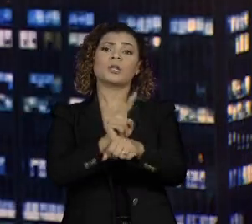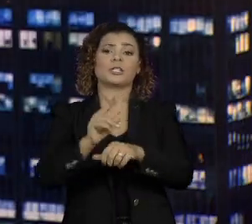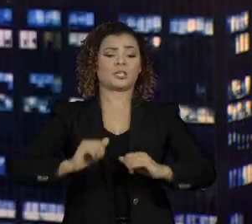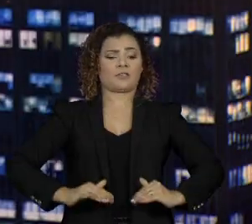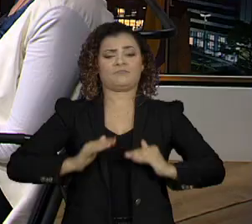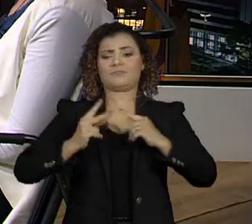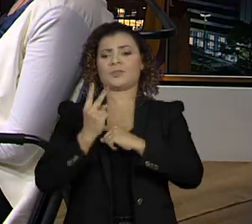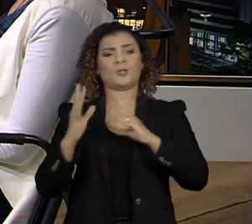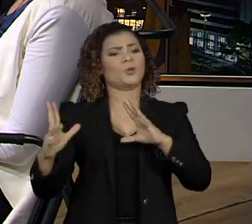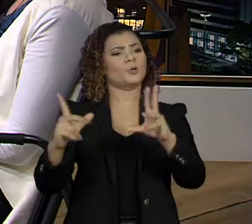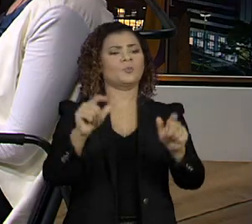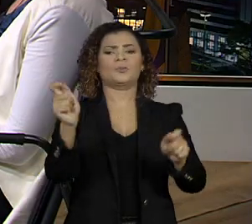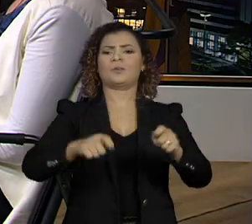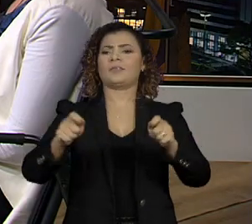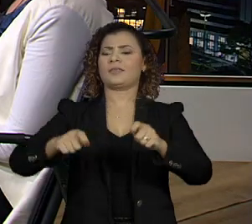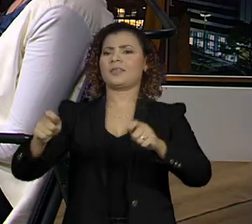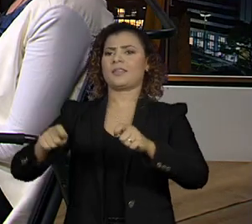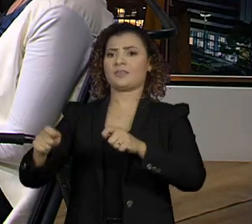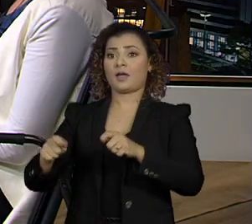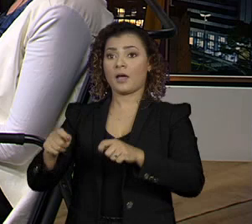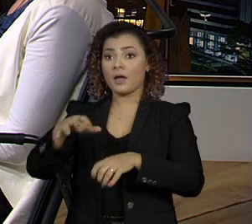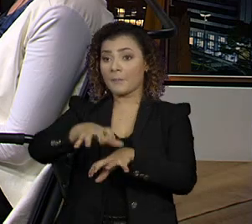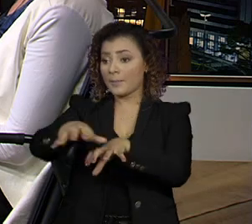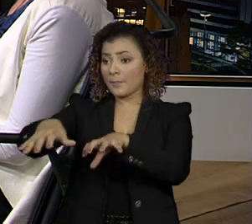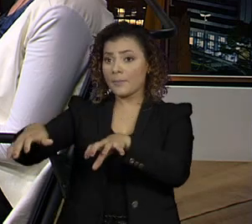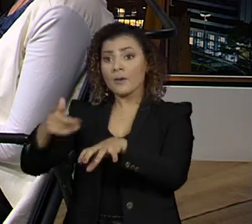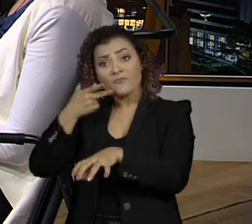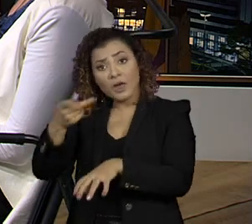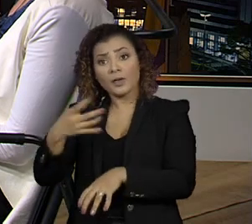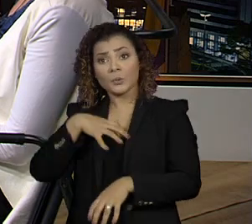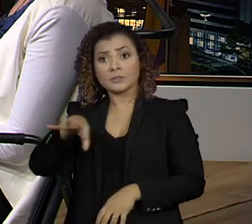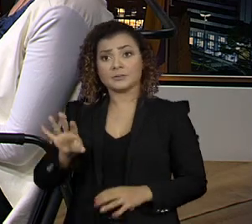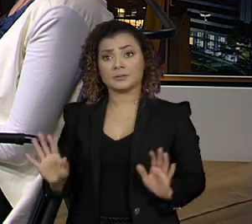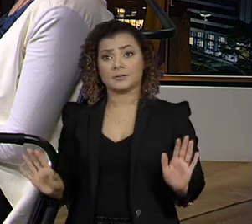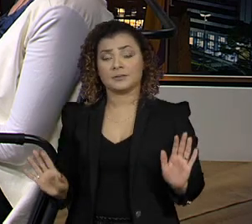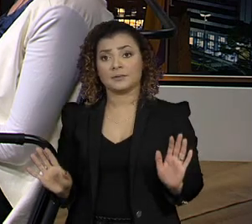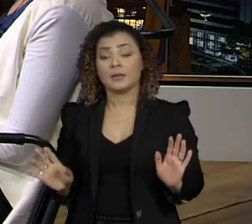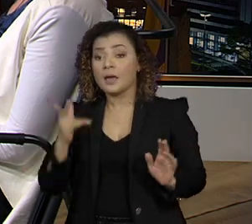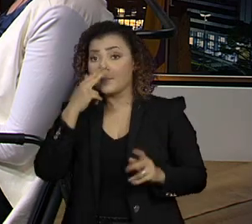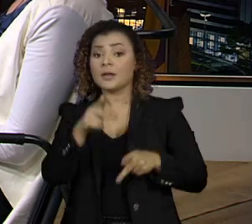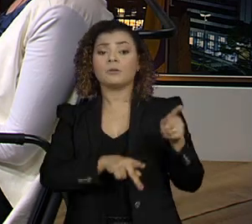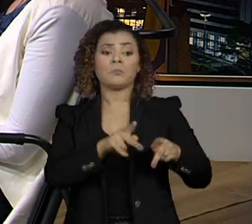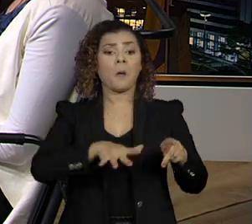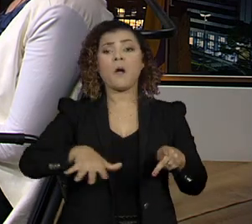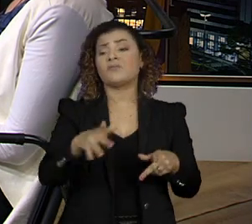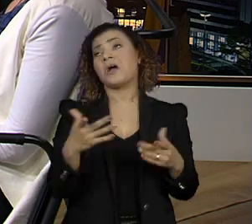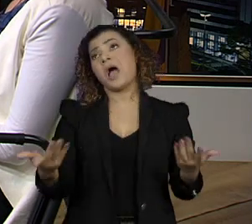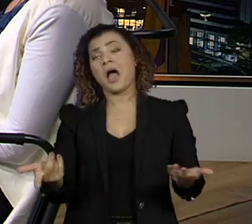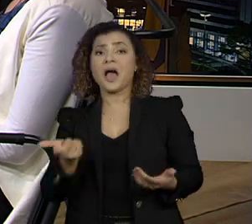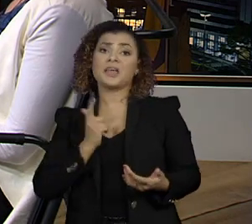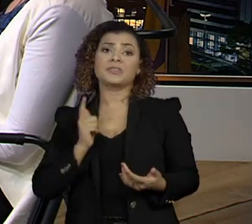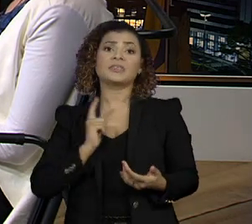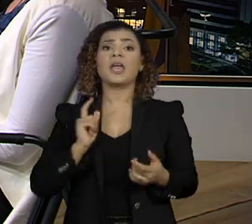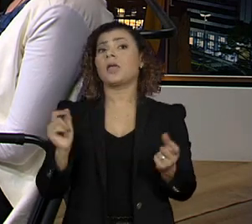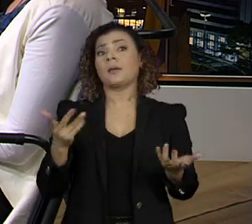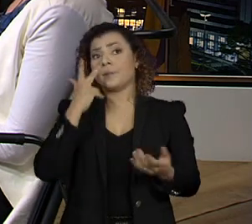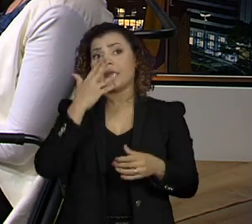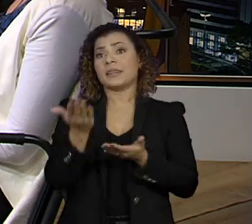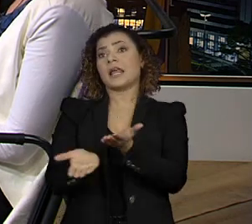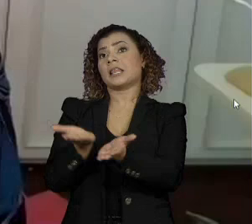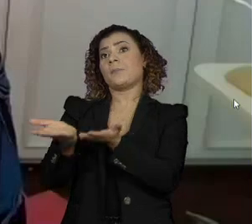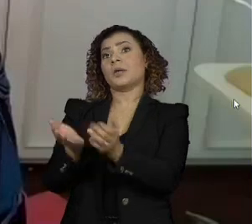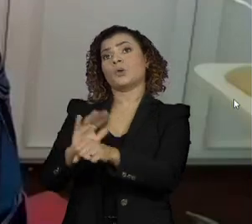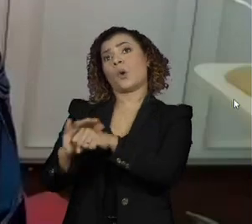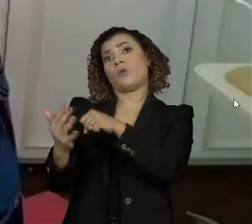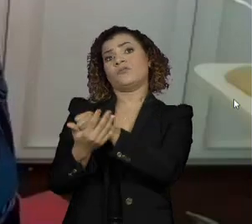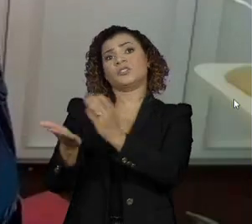rebanho. Diversos órgãos do governo vão atuando nesse sentido, de dizer para a população que existe um tratamento precoce para a Covid-19,